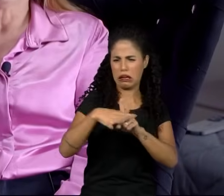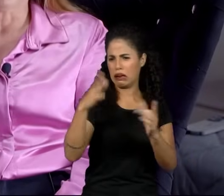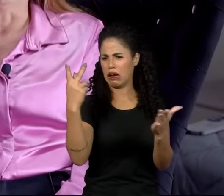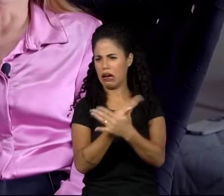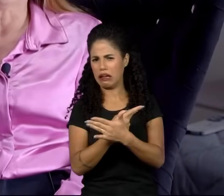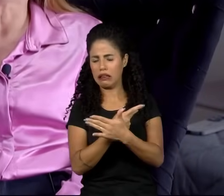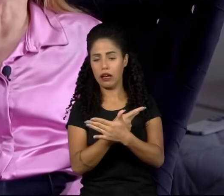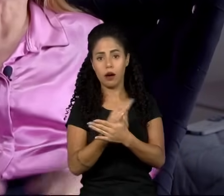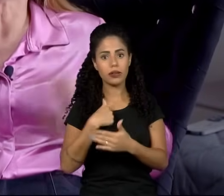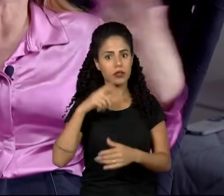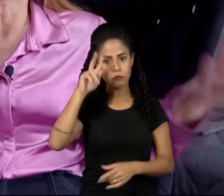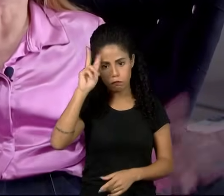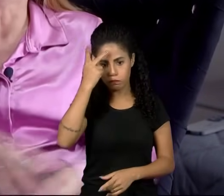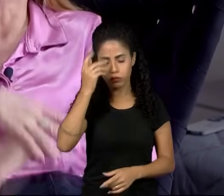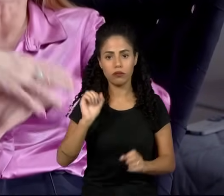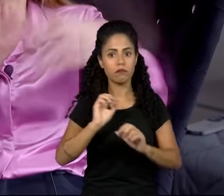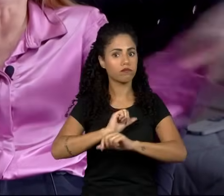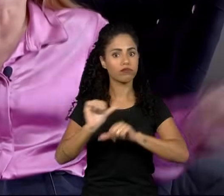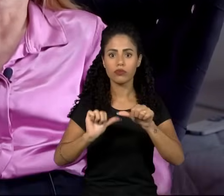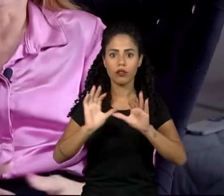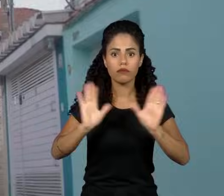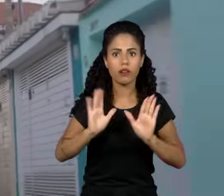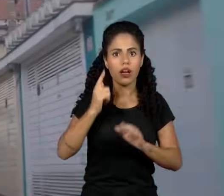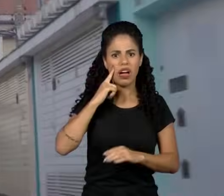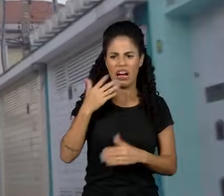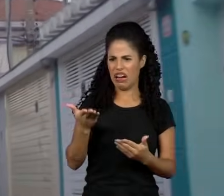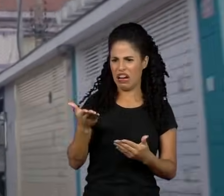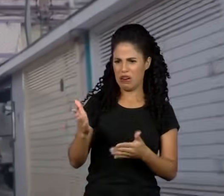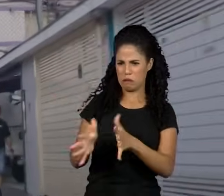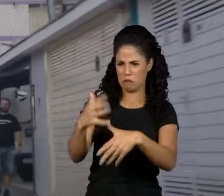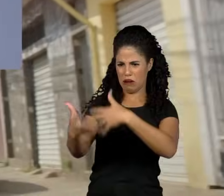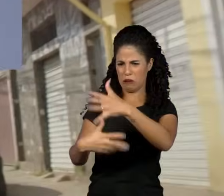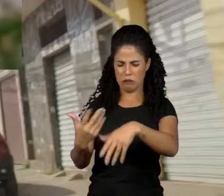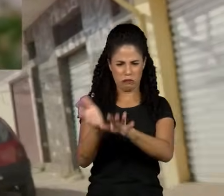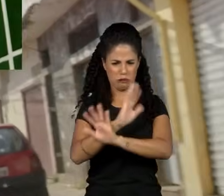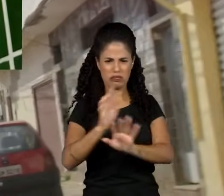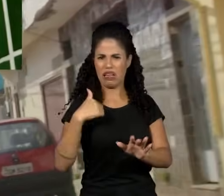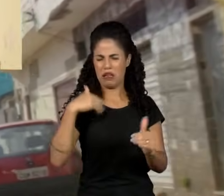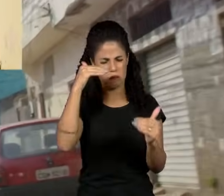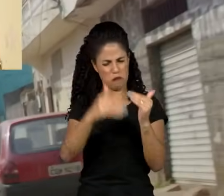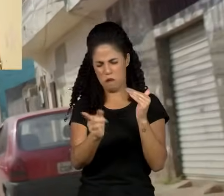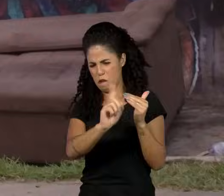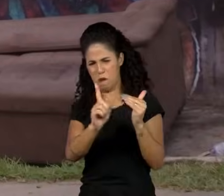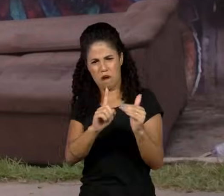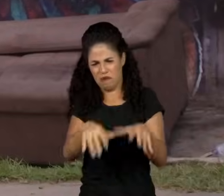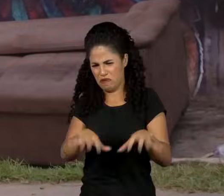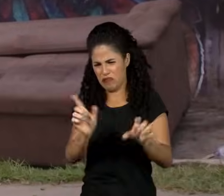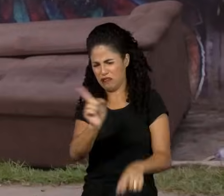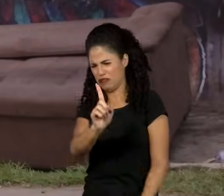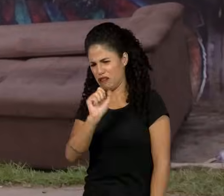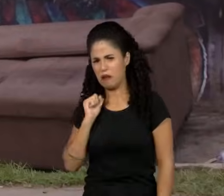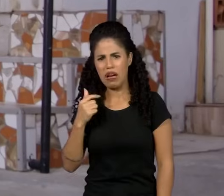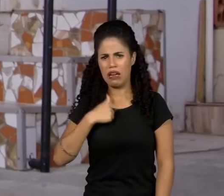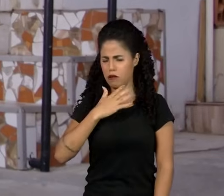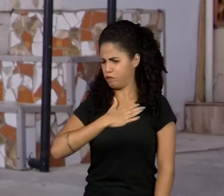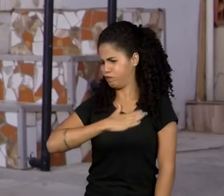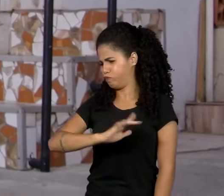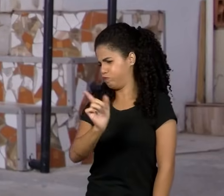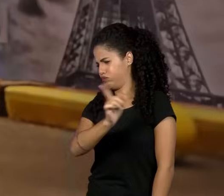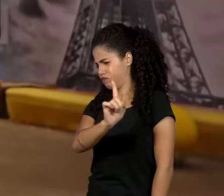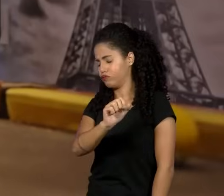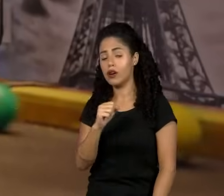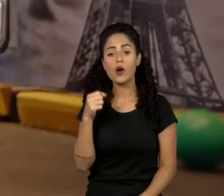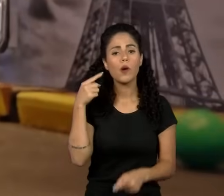errada. Tinha muito preconceito, achava que funk era coisa de maloqueiro. Eu era uma que eu não concordava com o funk. Eu não gostava de funk,